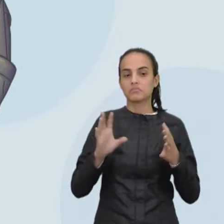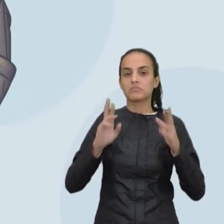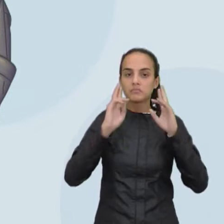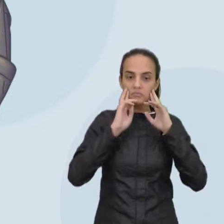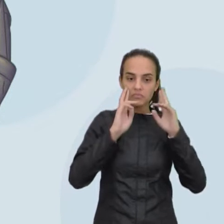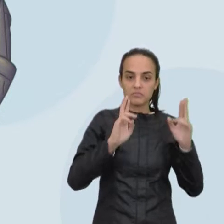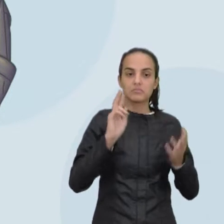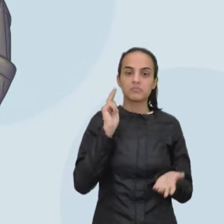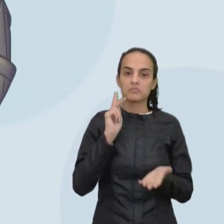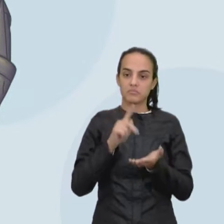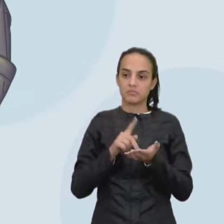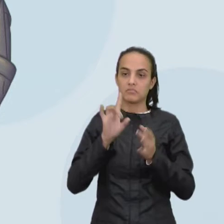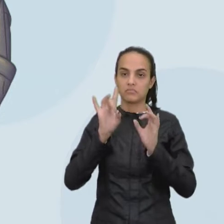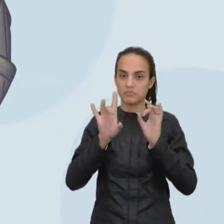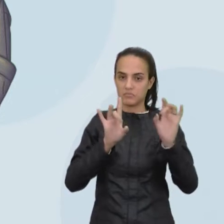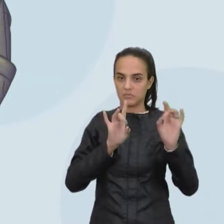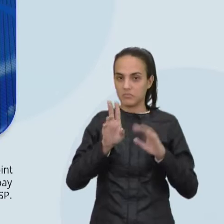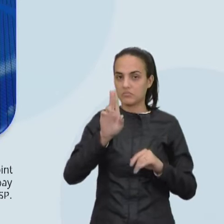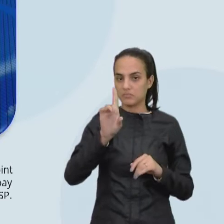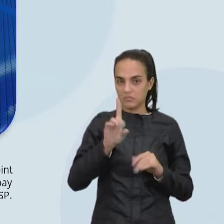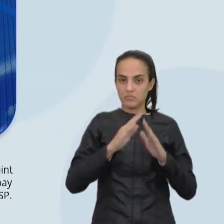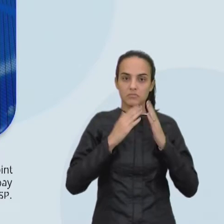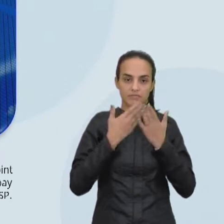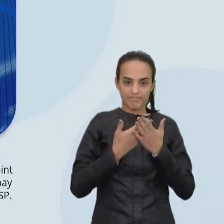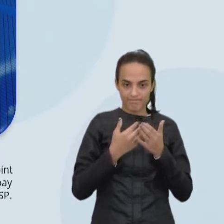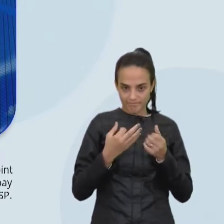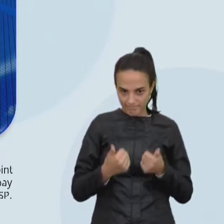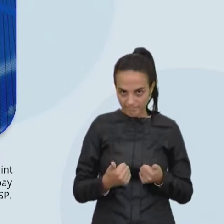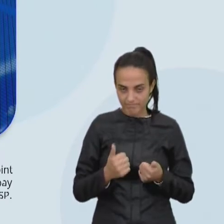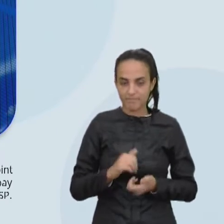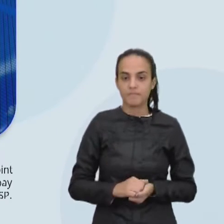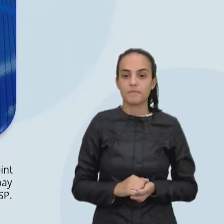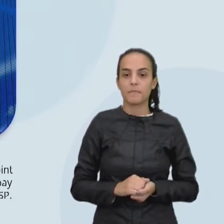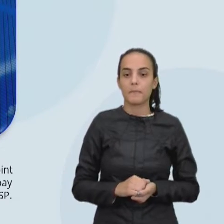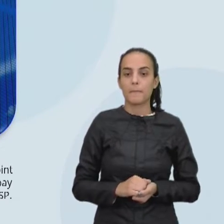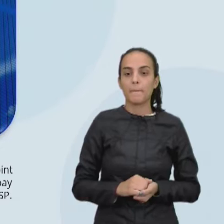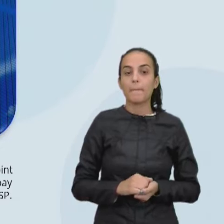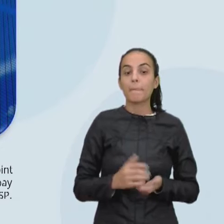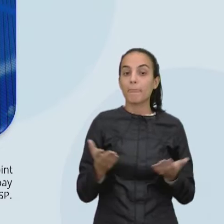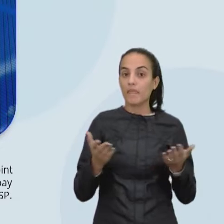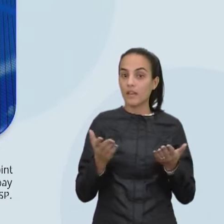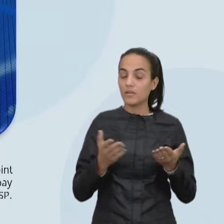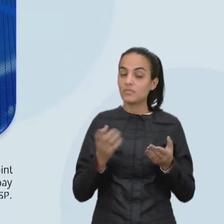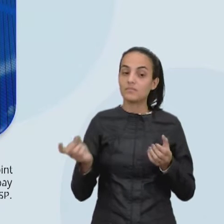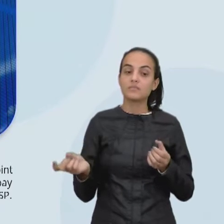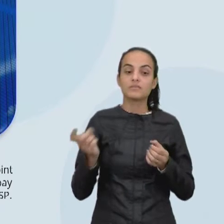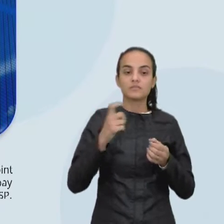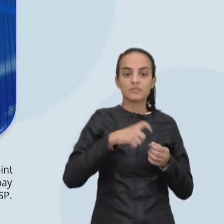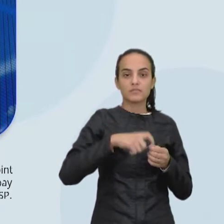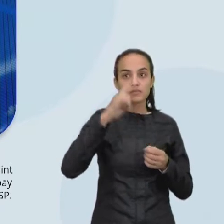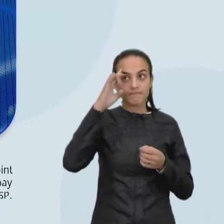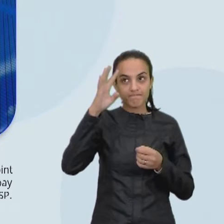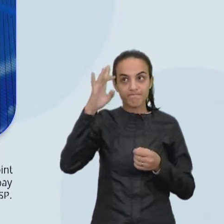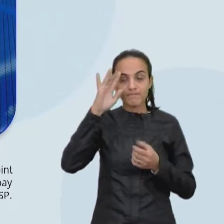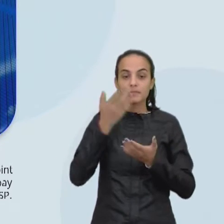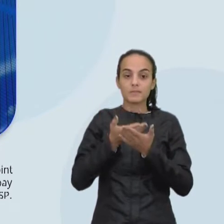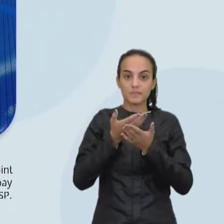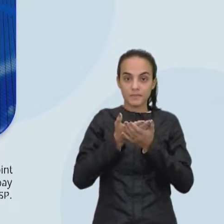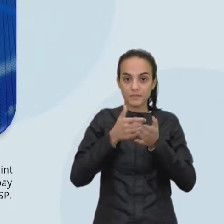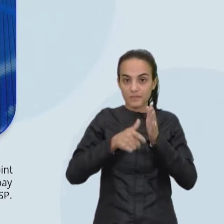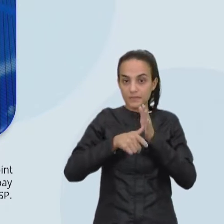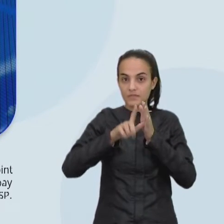respeitando a realidade de cada unidade escolar, tá certo? E vamos retomar? Vamos pensar um pouquinho na aula anterior? Olha